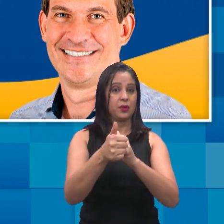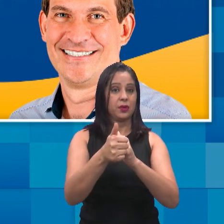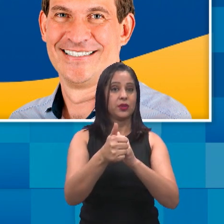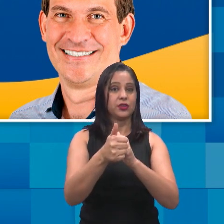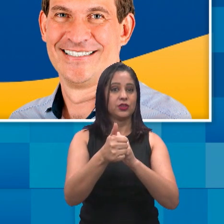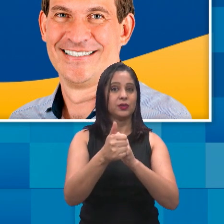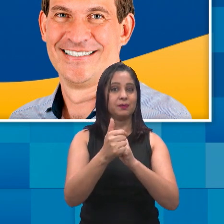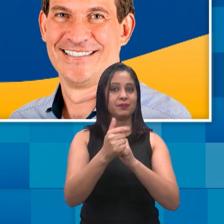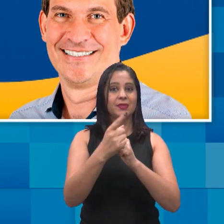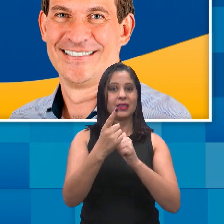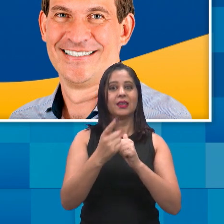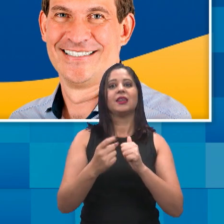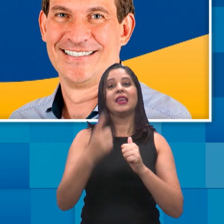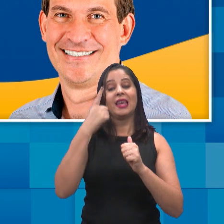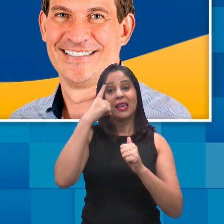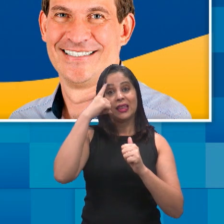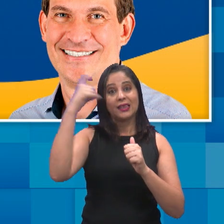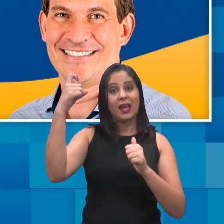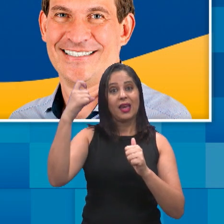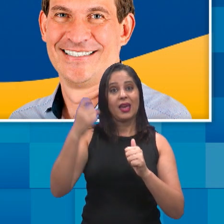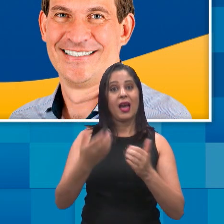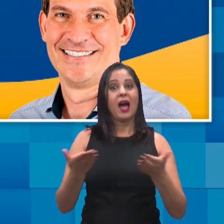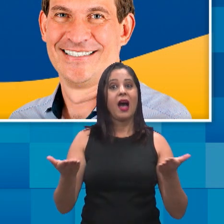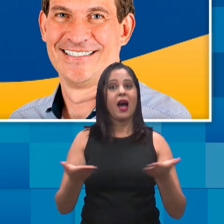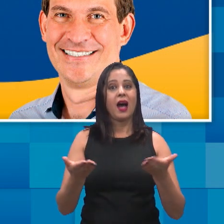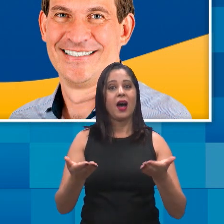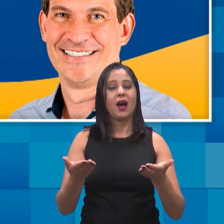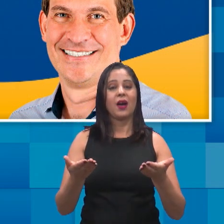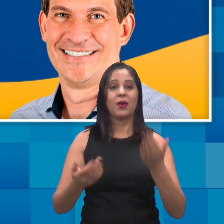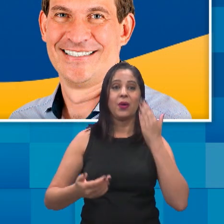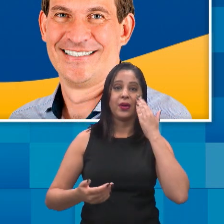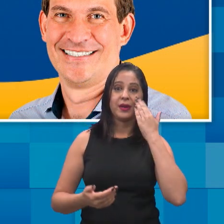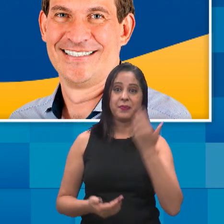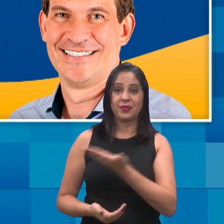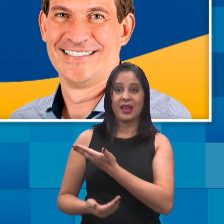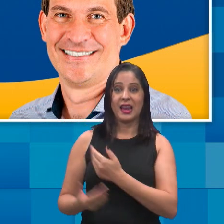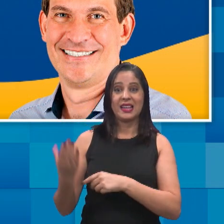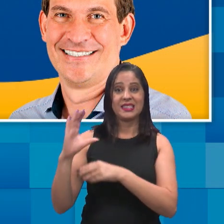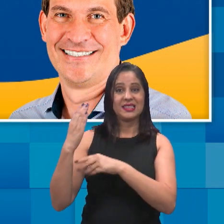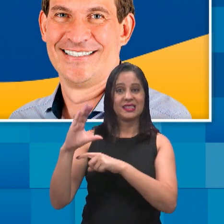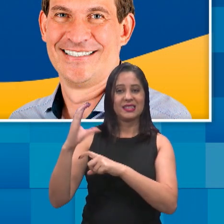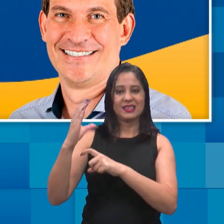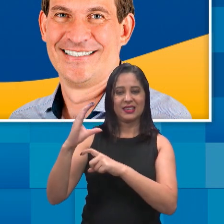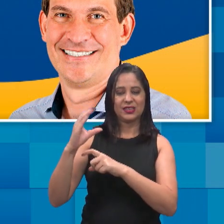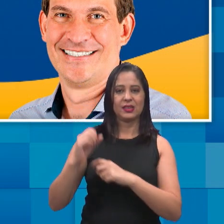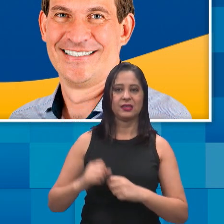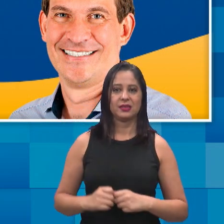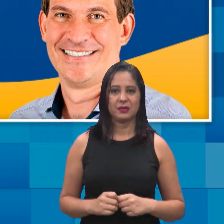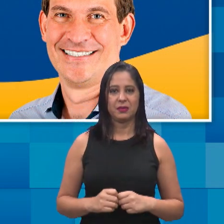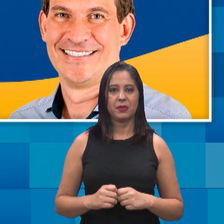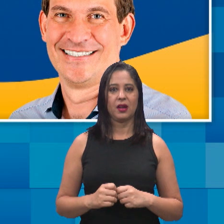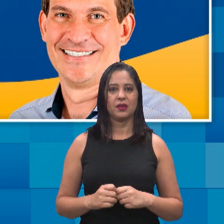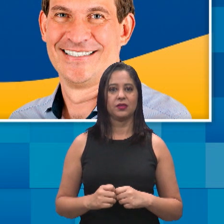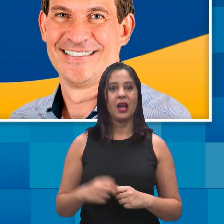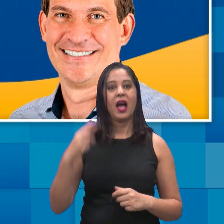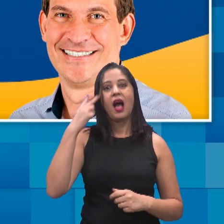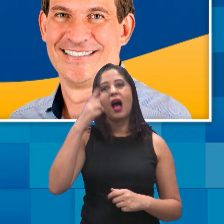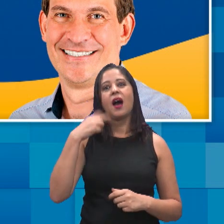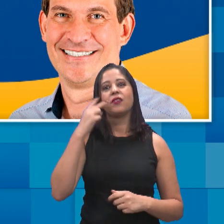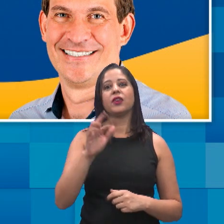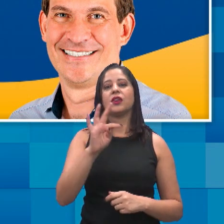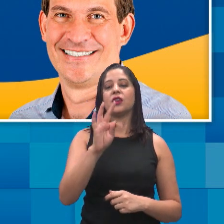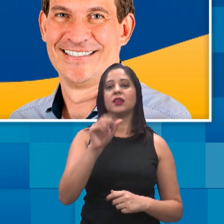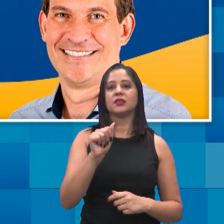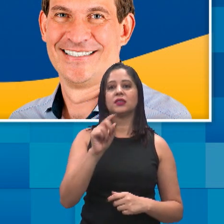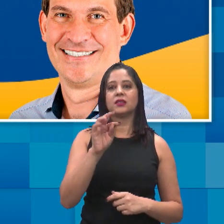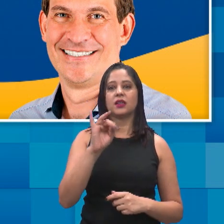ideia está se replicando em Caçapava, né, através da vereadora Catiane